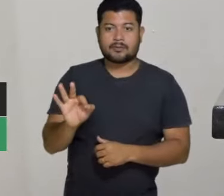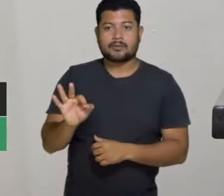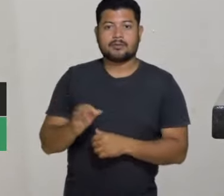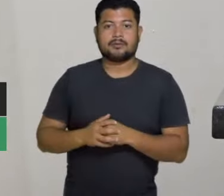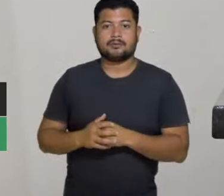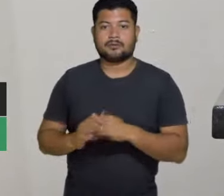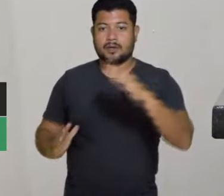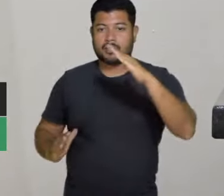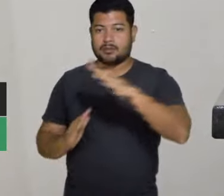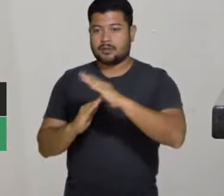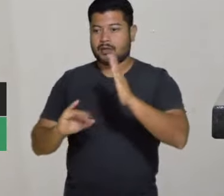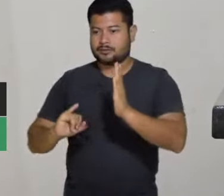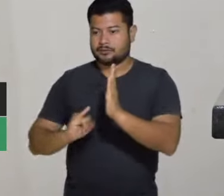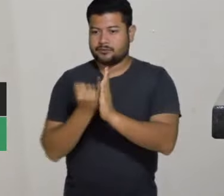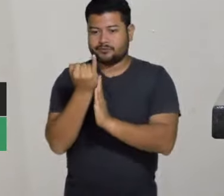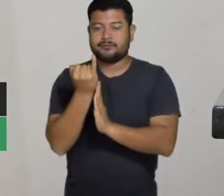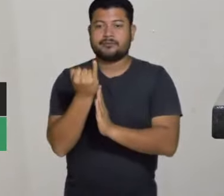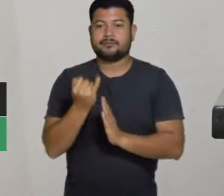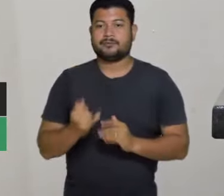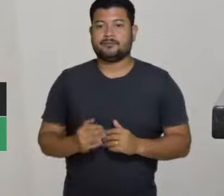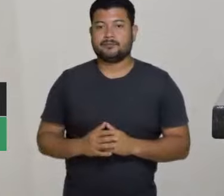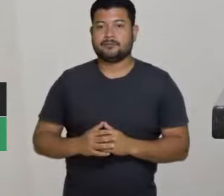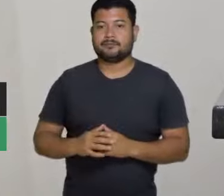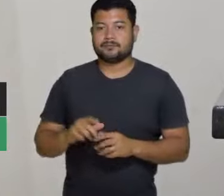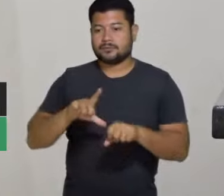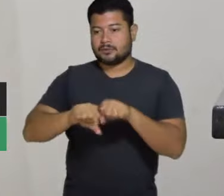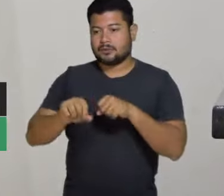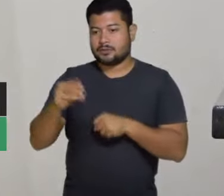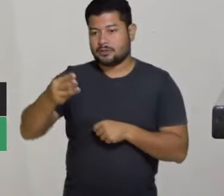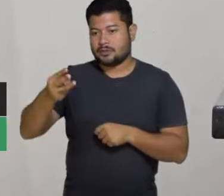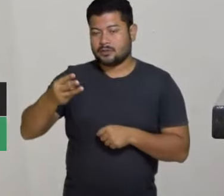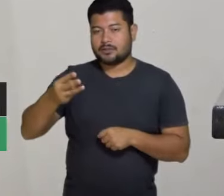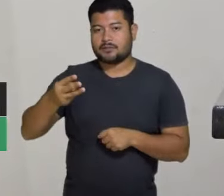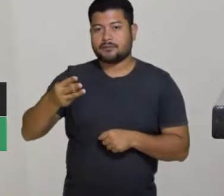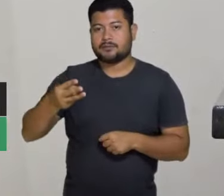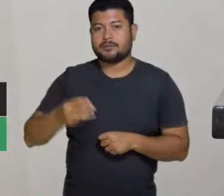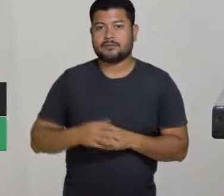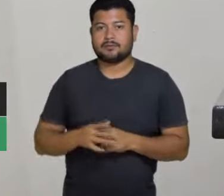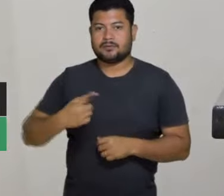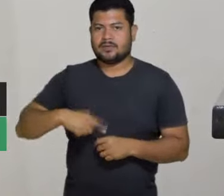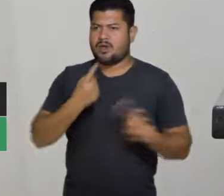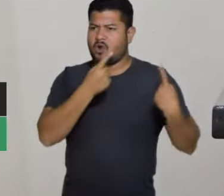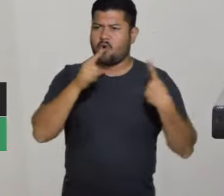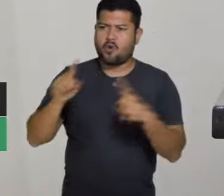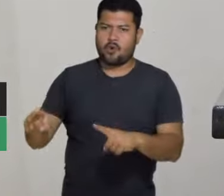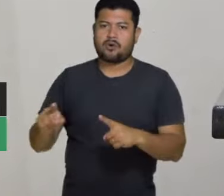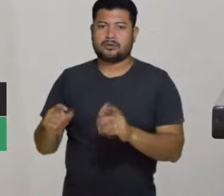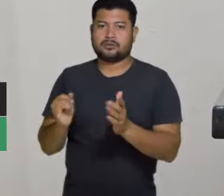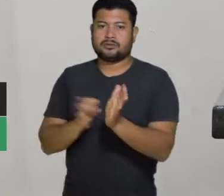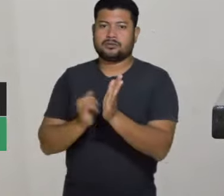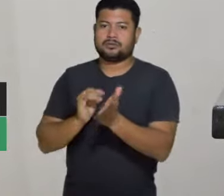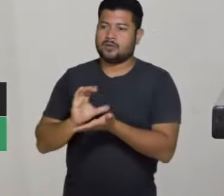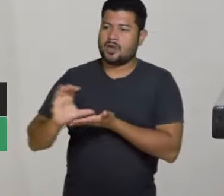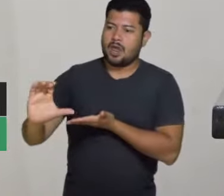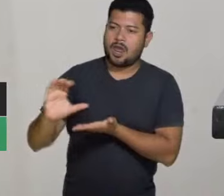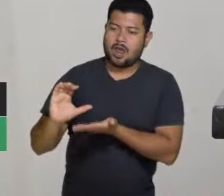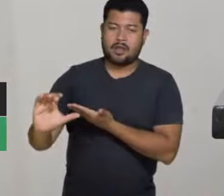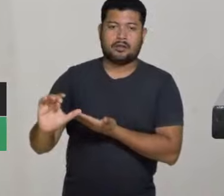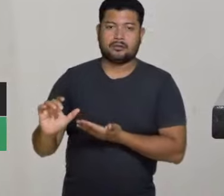de inflação anual. O artigo 3º, inclusive, traz, claro, a gente não é contra qualquer tipo de investimento a mais que traga benefício